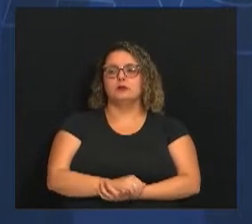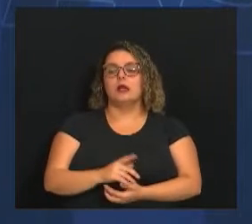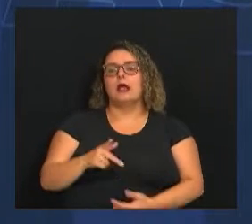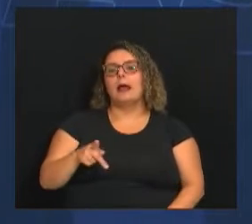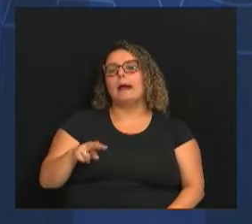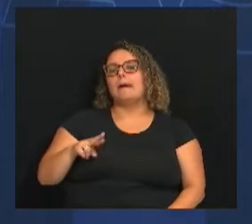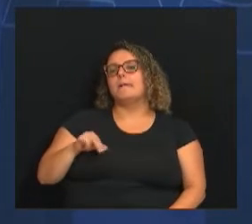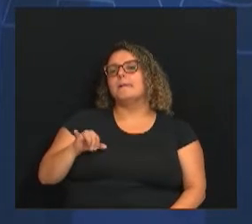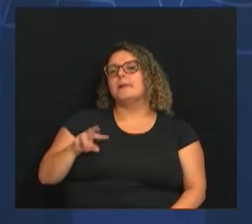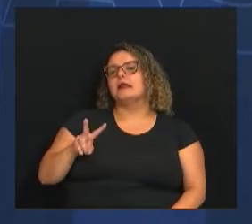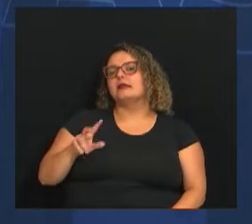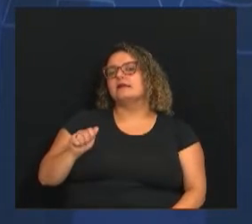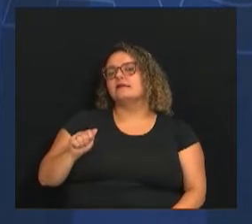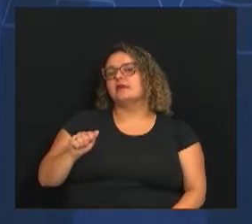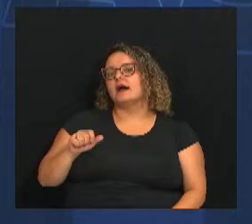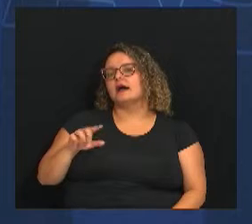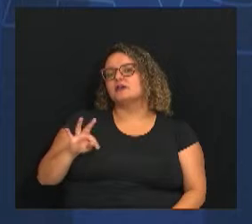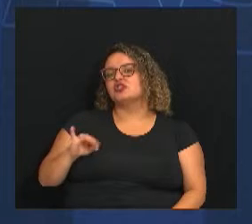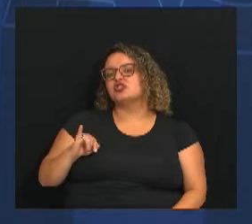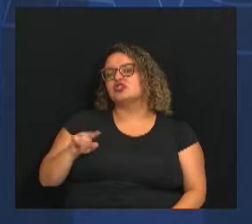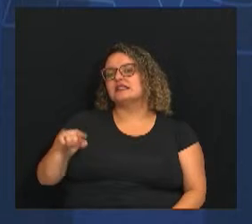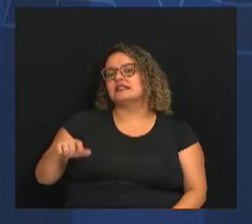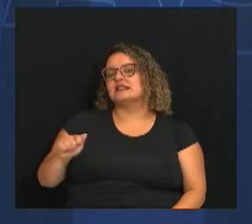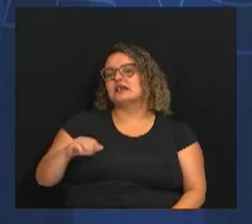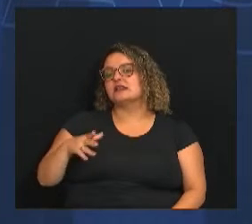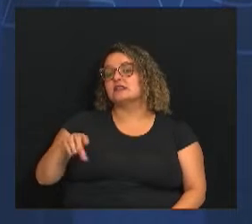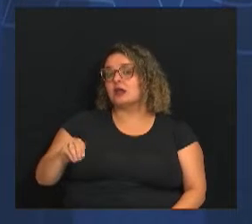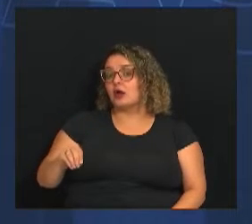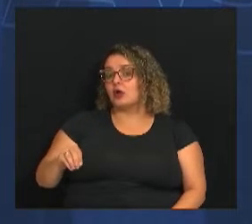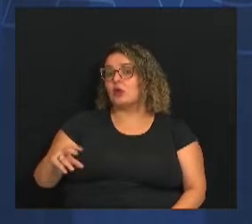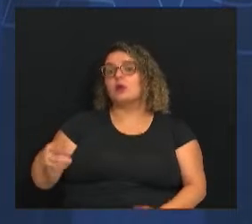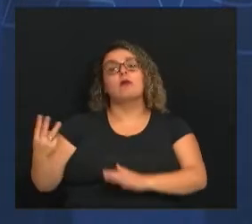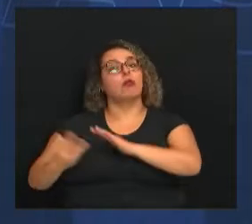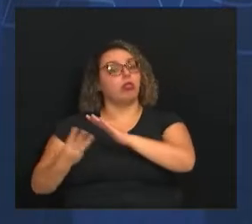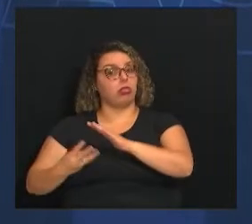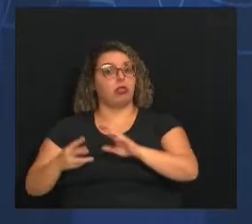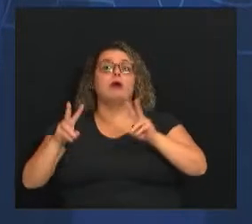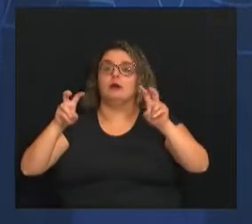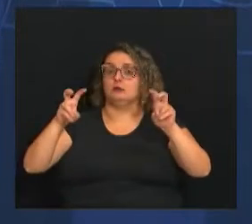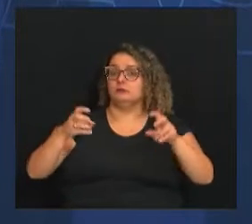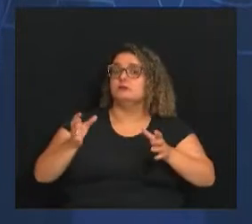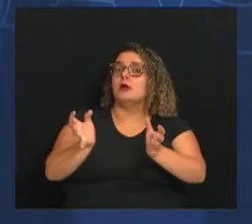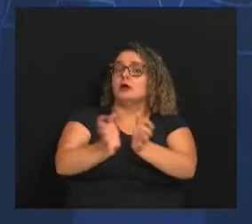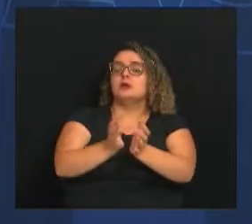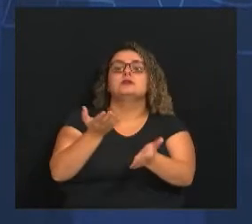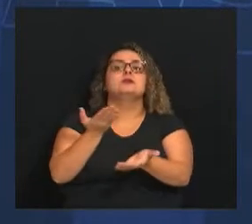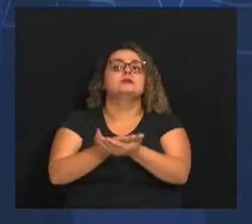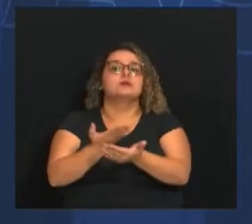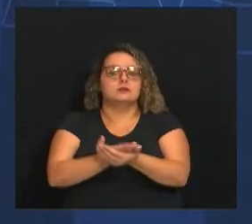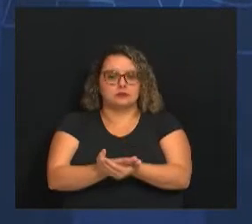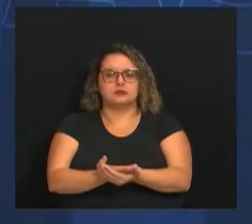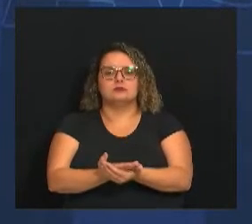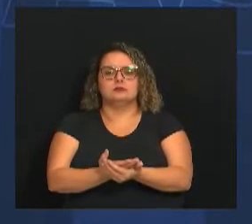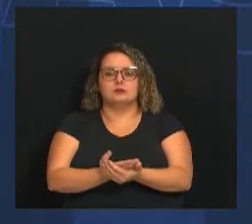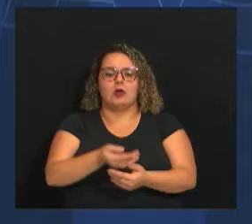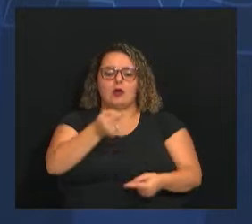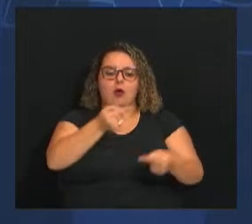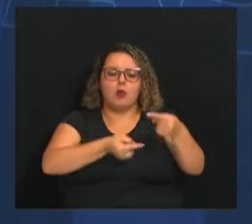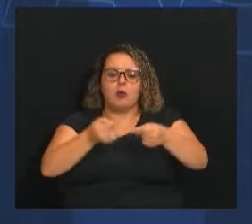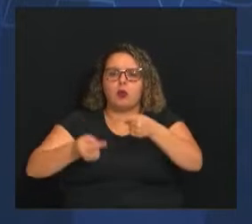Privatização e terceirização foram o tema de mais uma reunião da Comissão Especial de Estudos para discutir